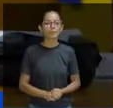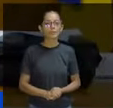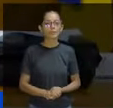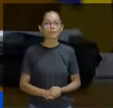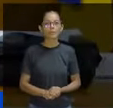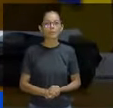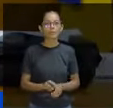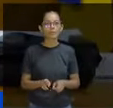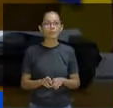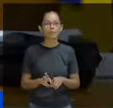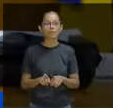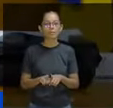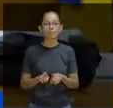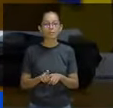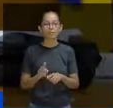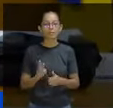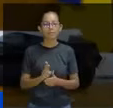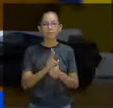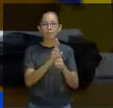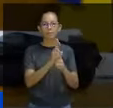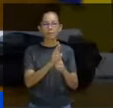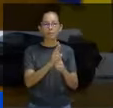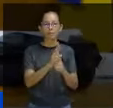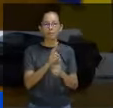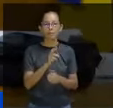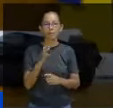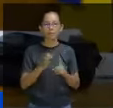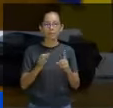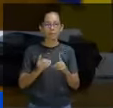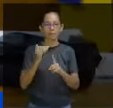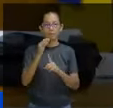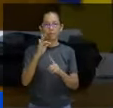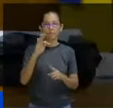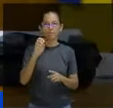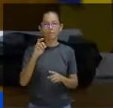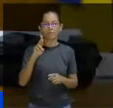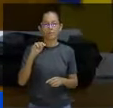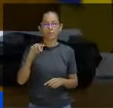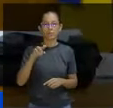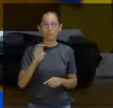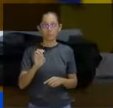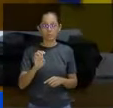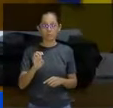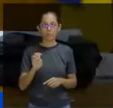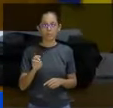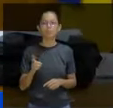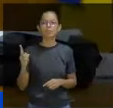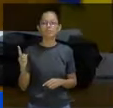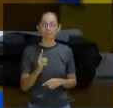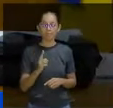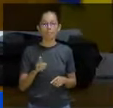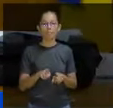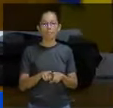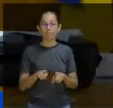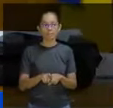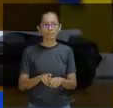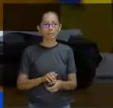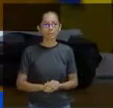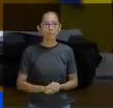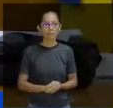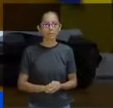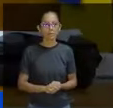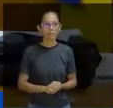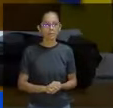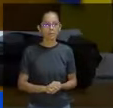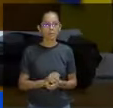desembargador Torque, que ele vem para cá. O número de sessões vai aumentar, porque são 15 anos de eleição, são 15 sessões,